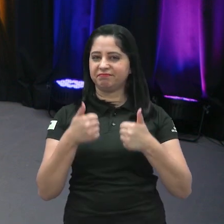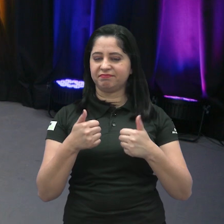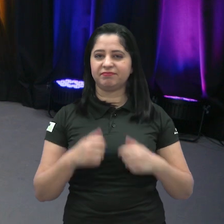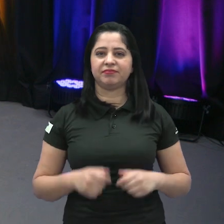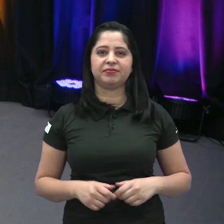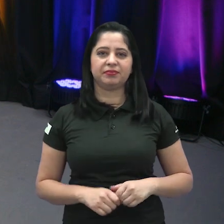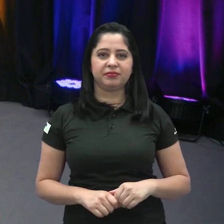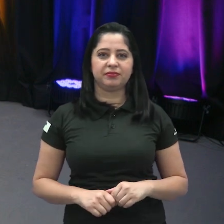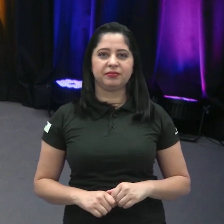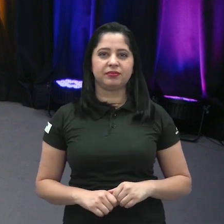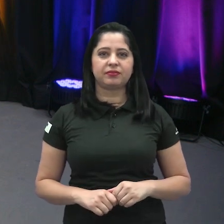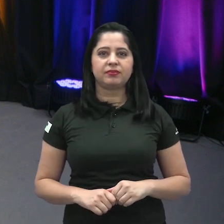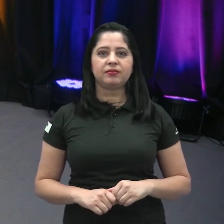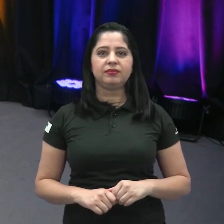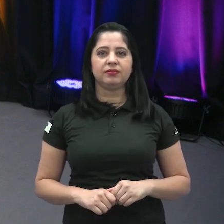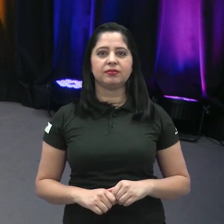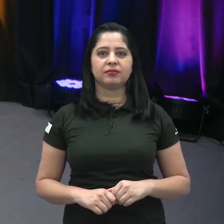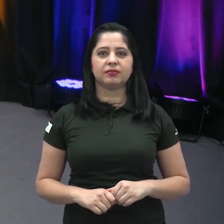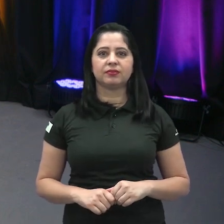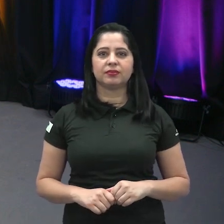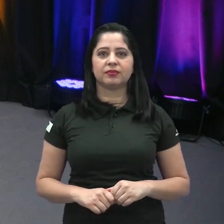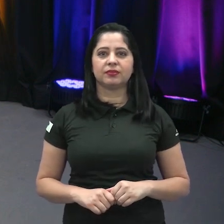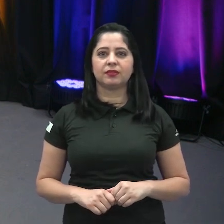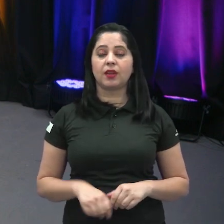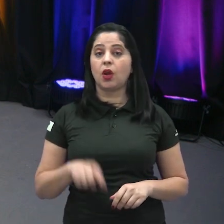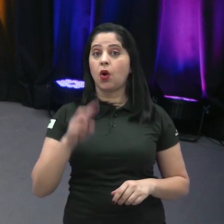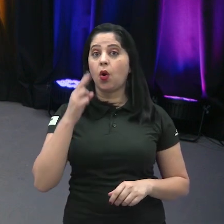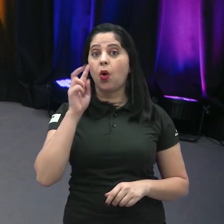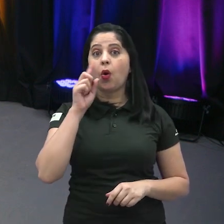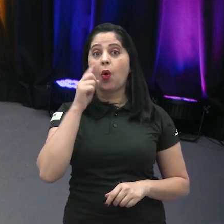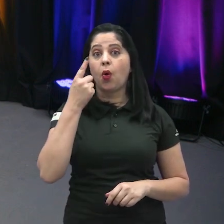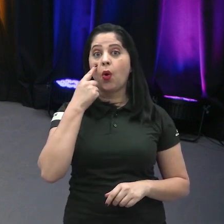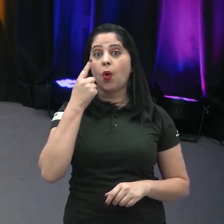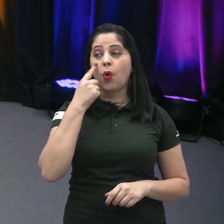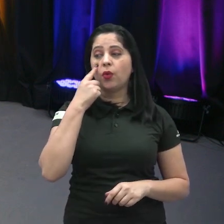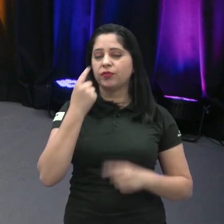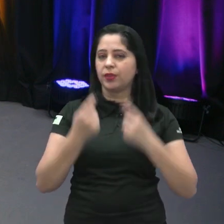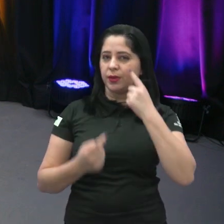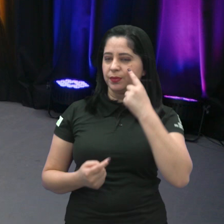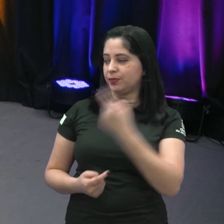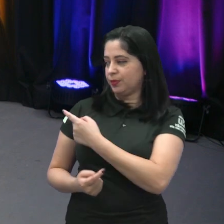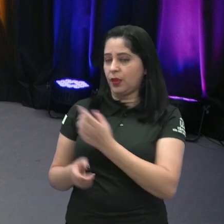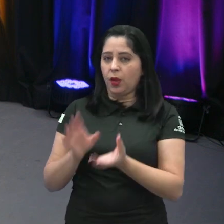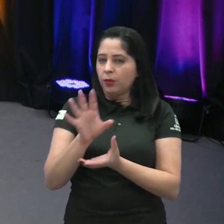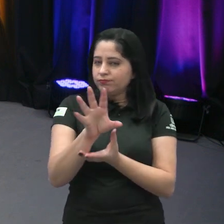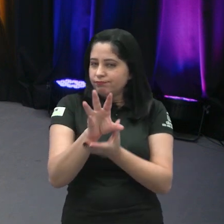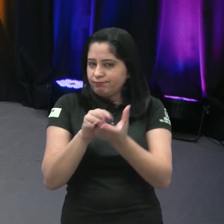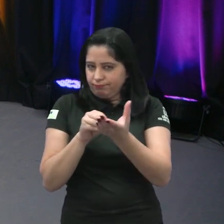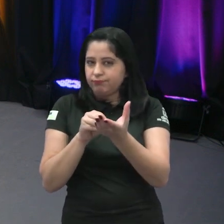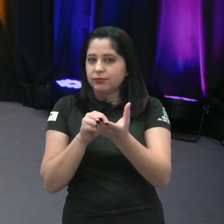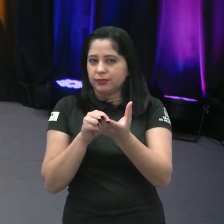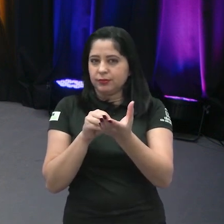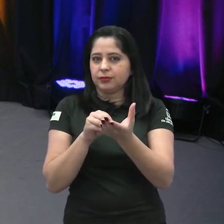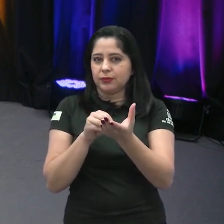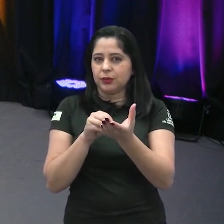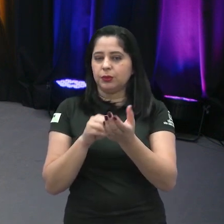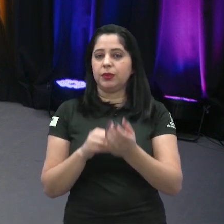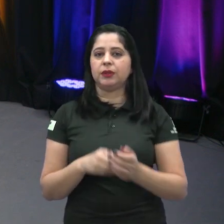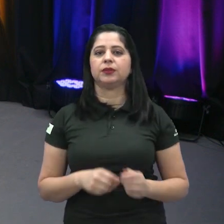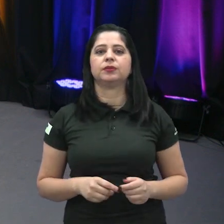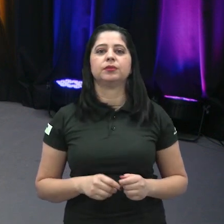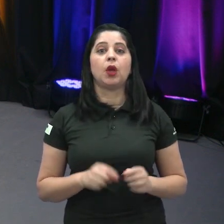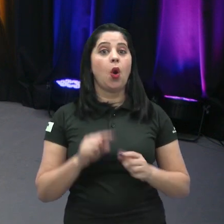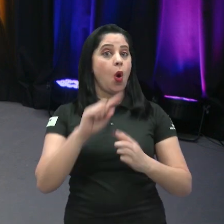Muito bem, excelente. Agora eu vou fazer na lateral para vocês verem o ângulo que é necessário fazer esse alongamento para